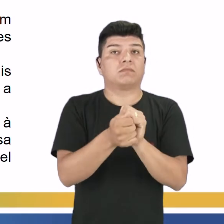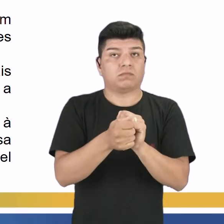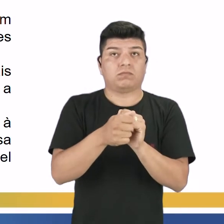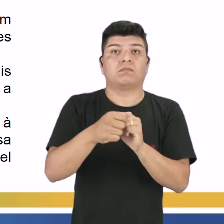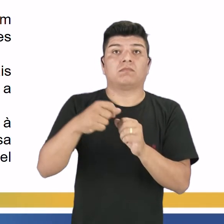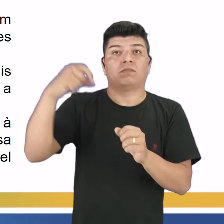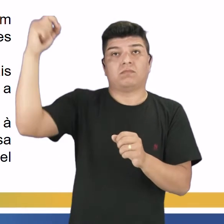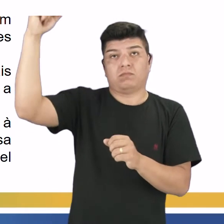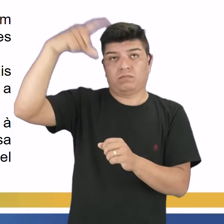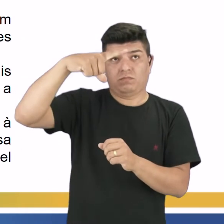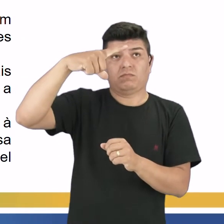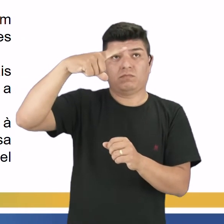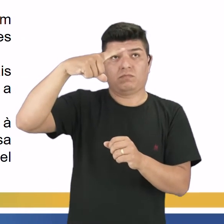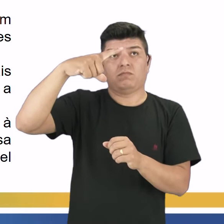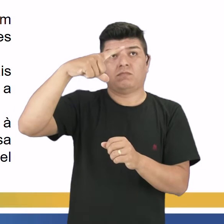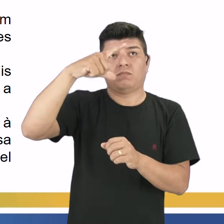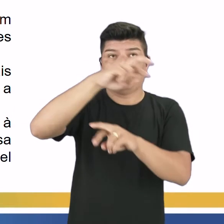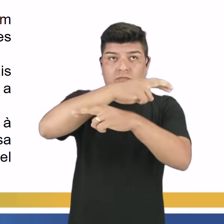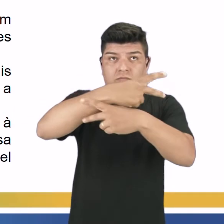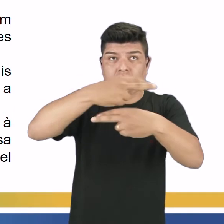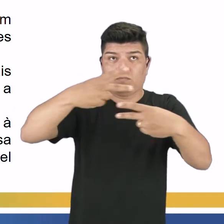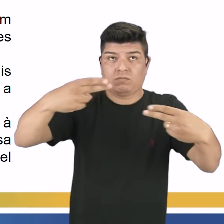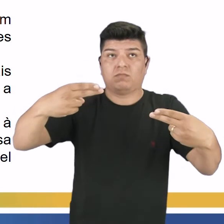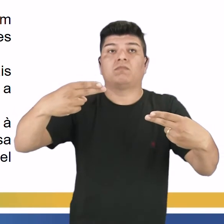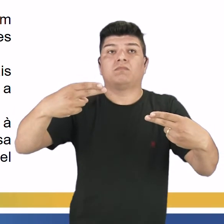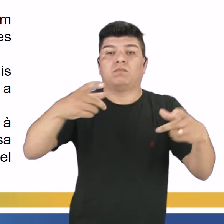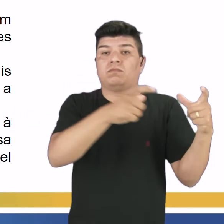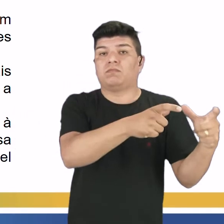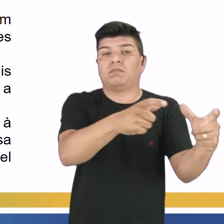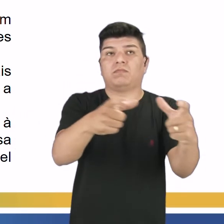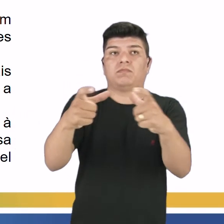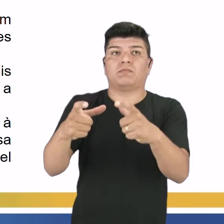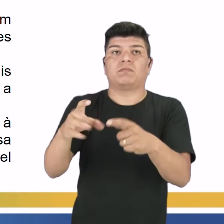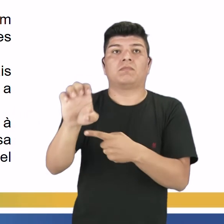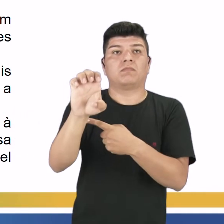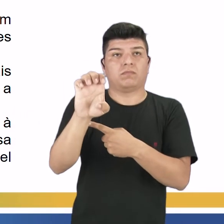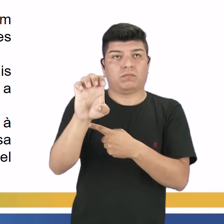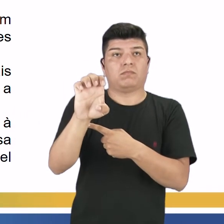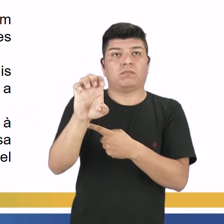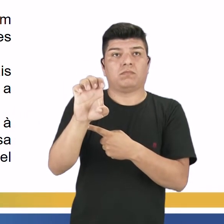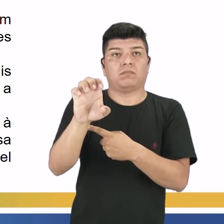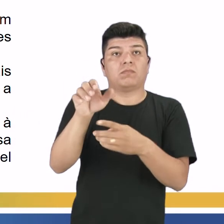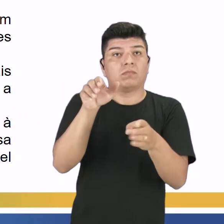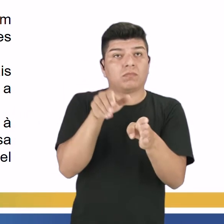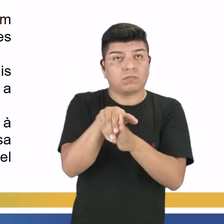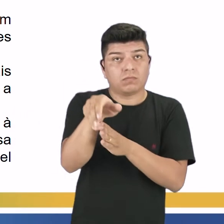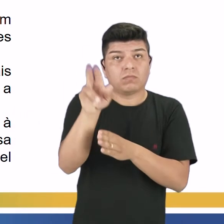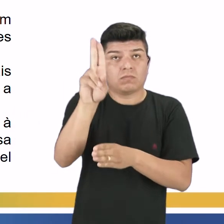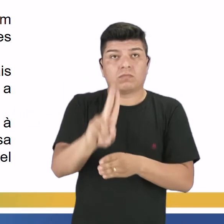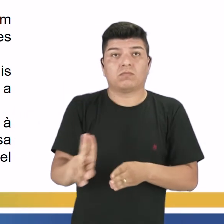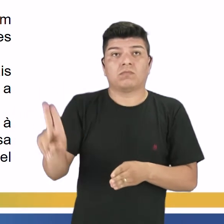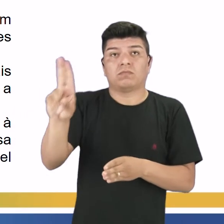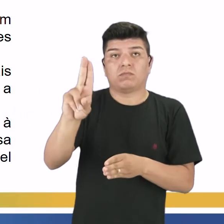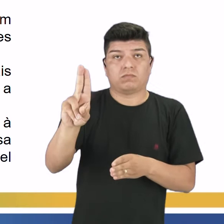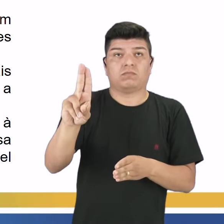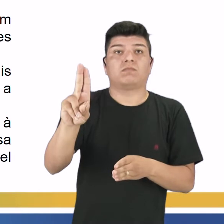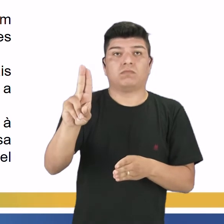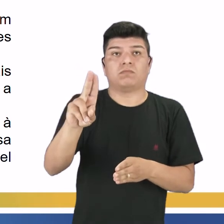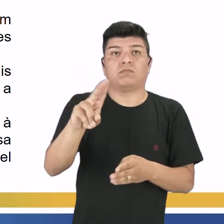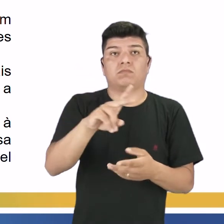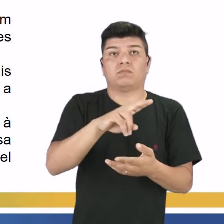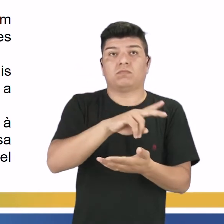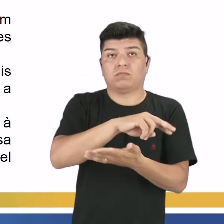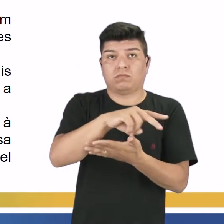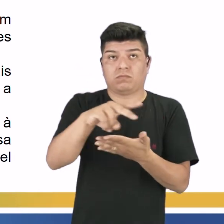de aclimatação a diferentes ambientes. E a alternativa é recomendado o uso de espécies